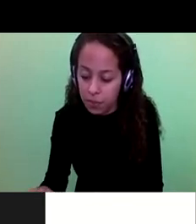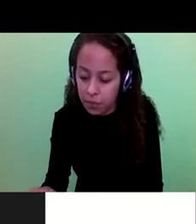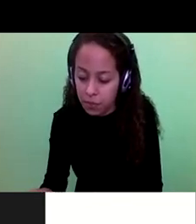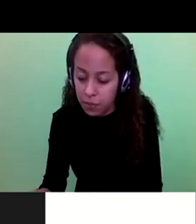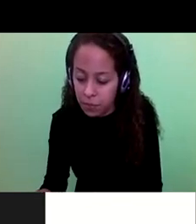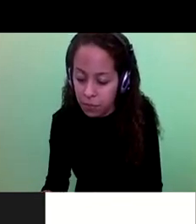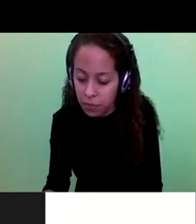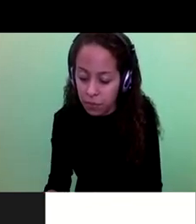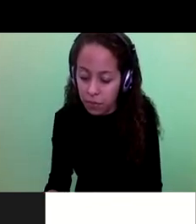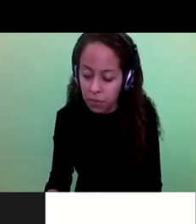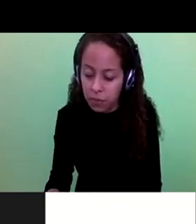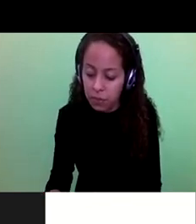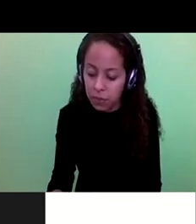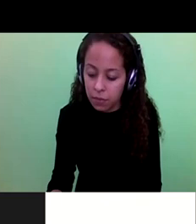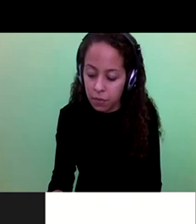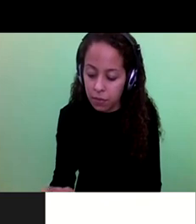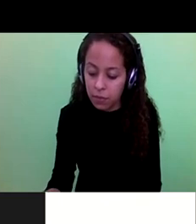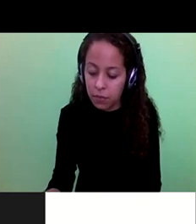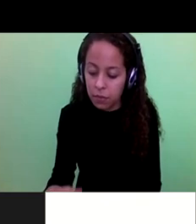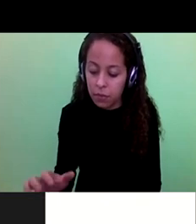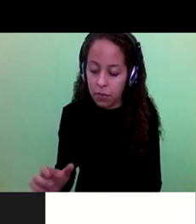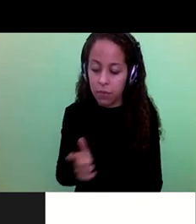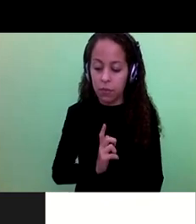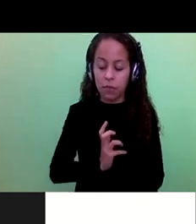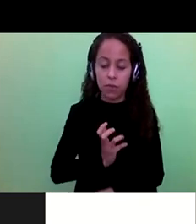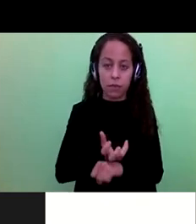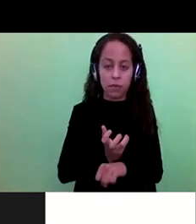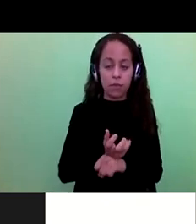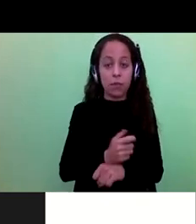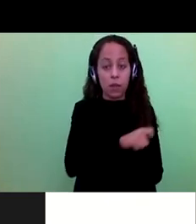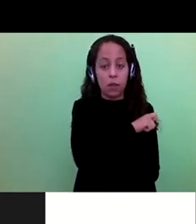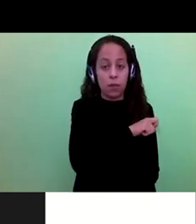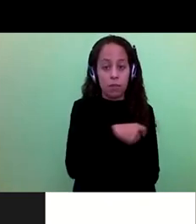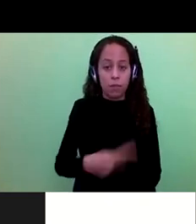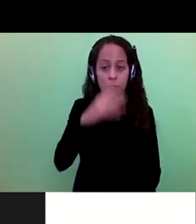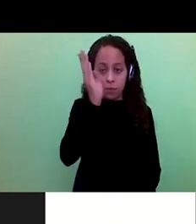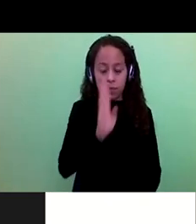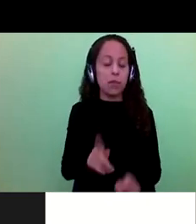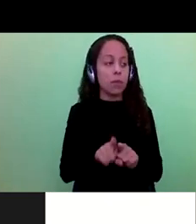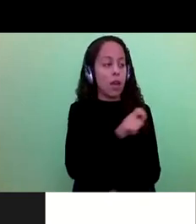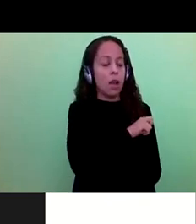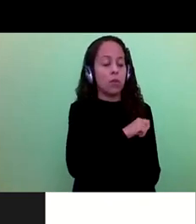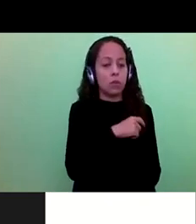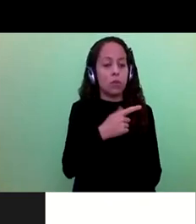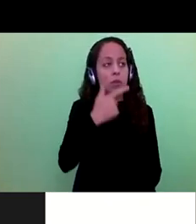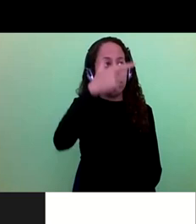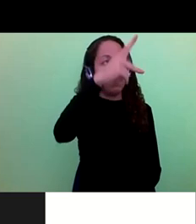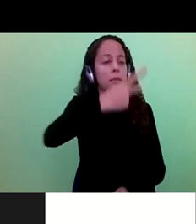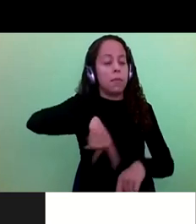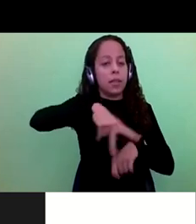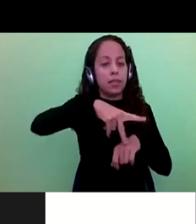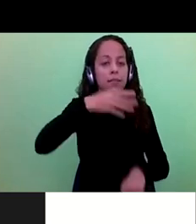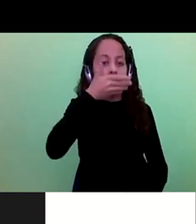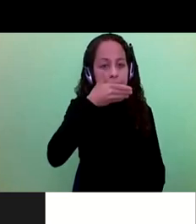de uma oferta de disciplinas com alunos brasileiros e alunos colombianos. É